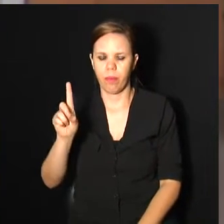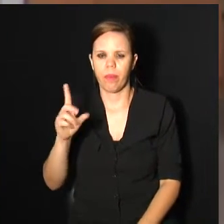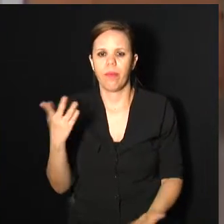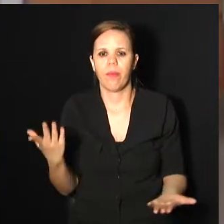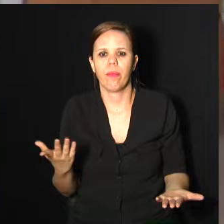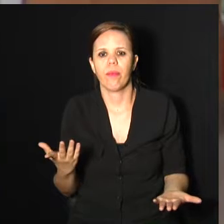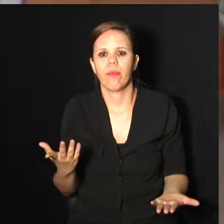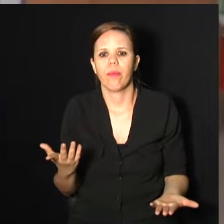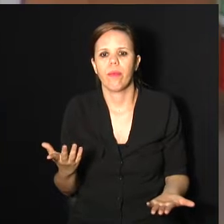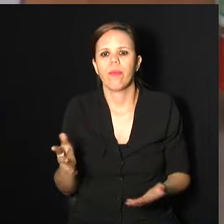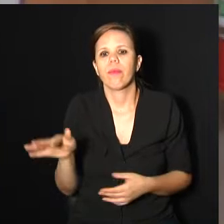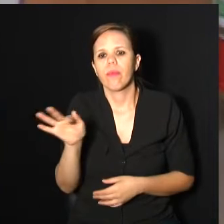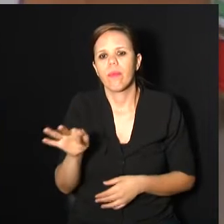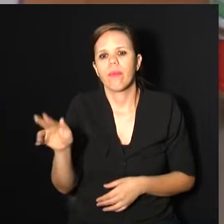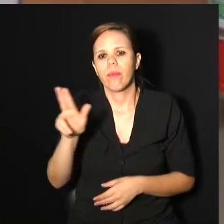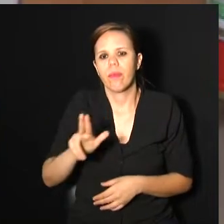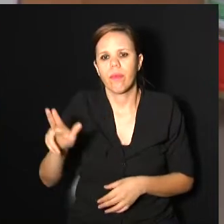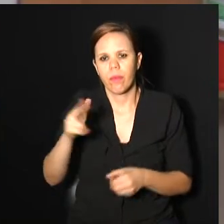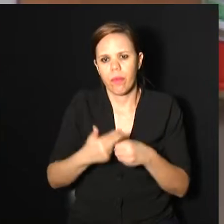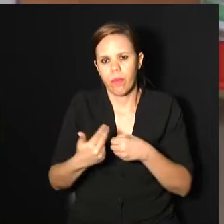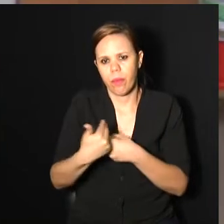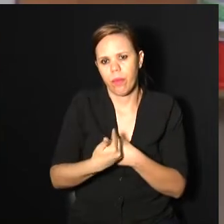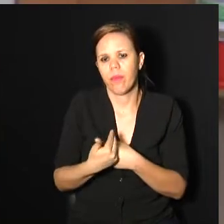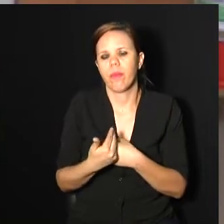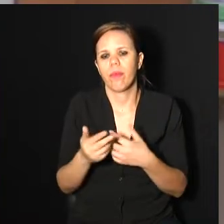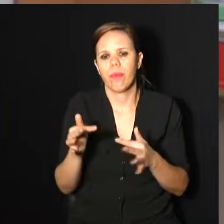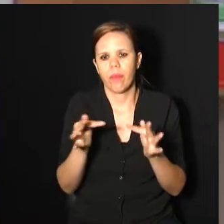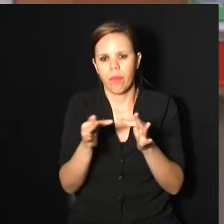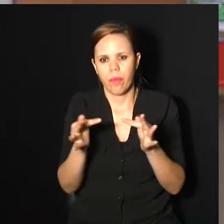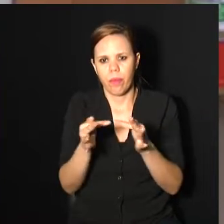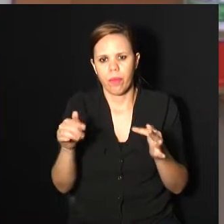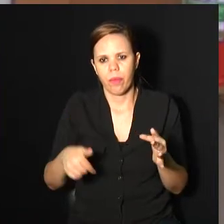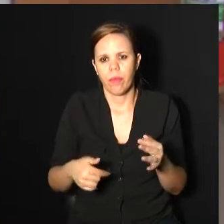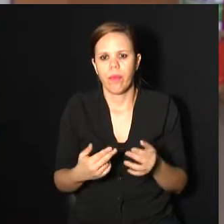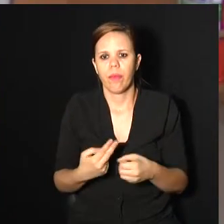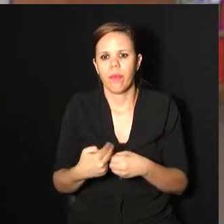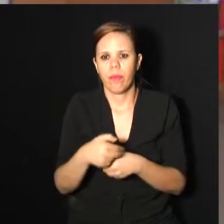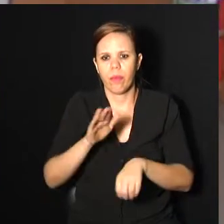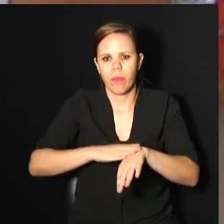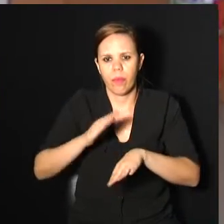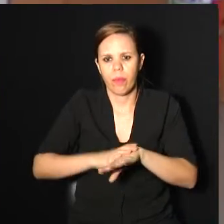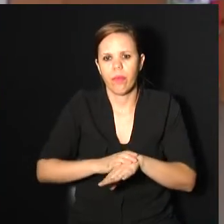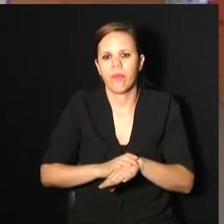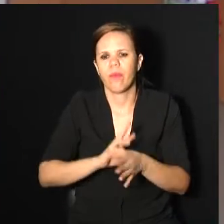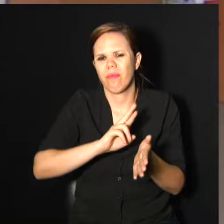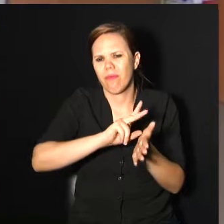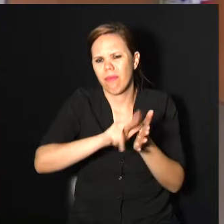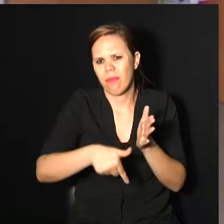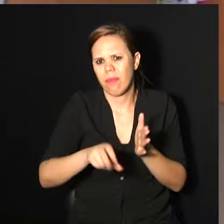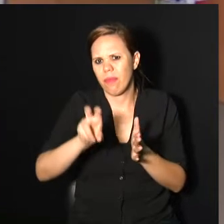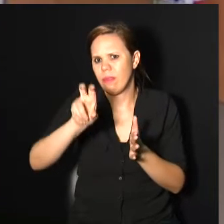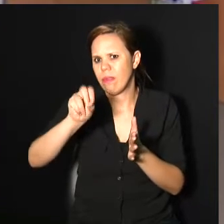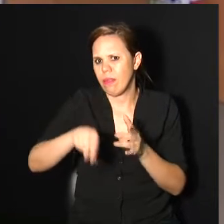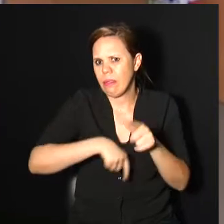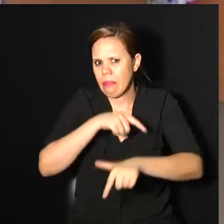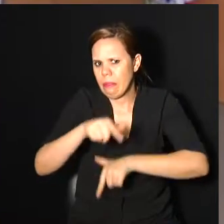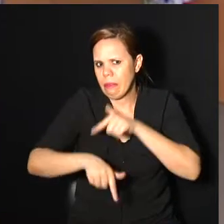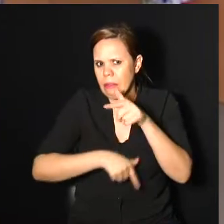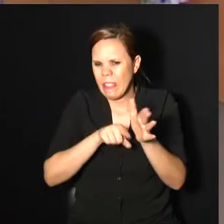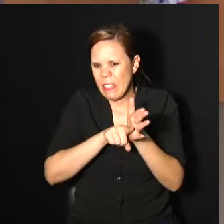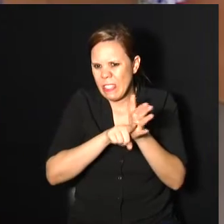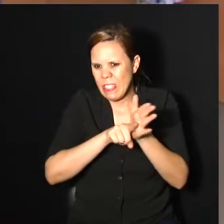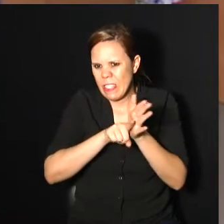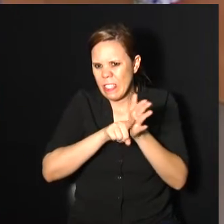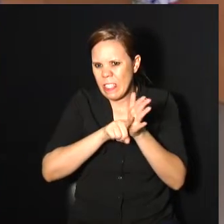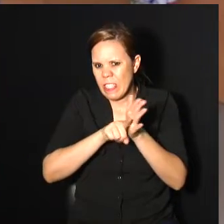do Instituto de Física da Unicamp, Leandro Tessler. É autor e coautor de mais de 50 trabalhos de